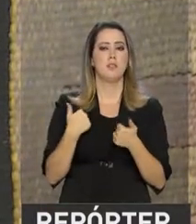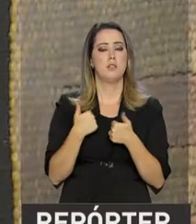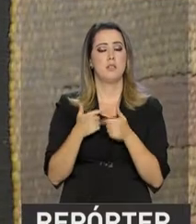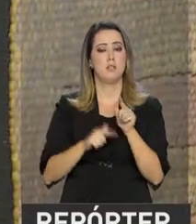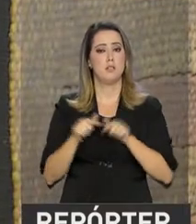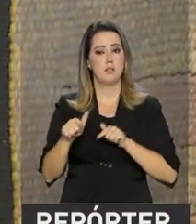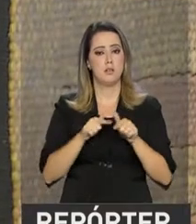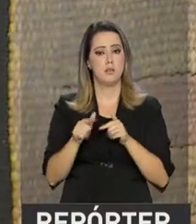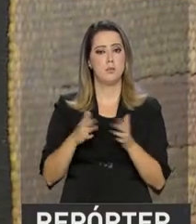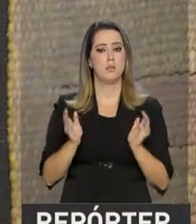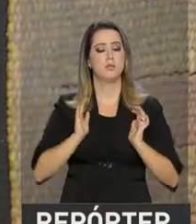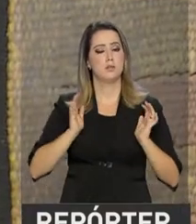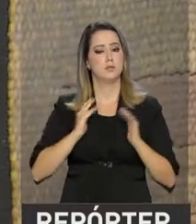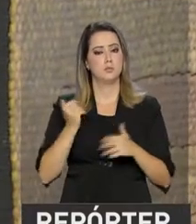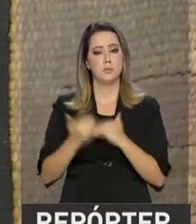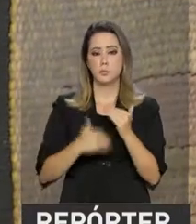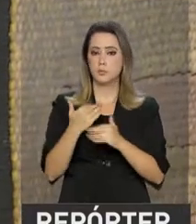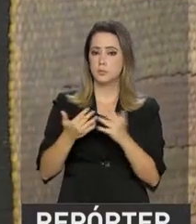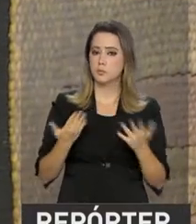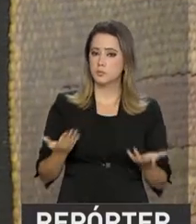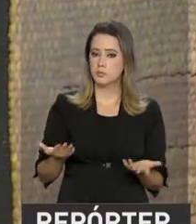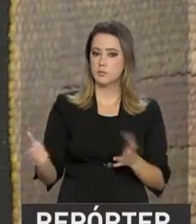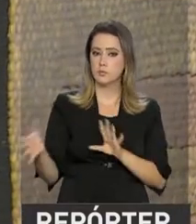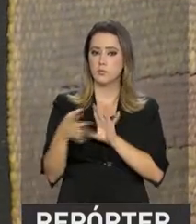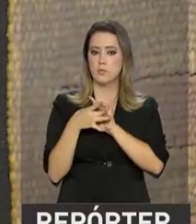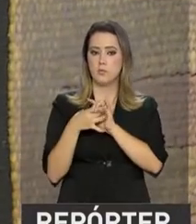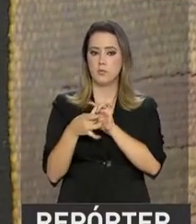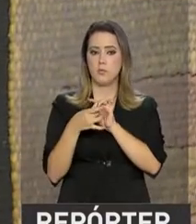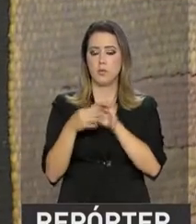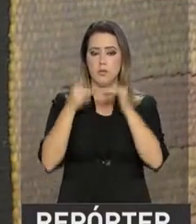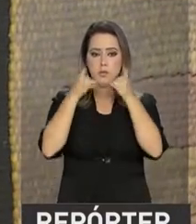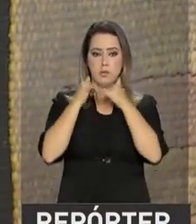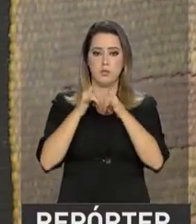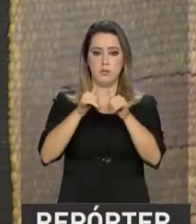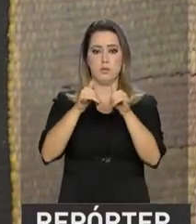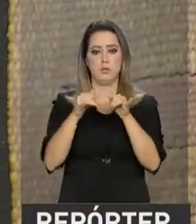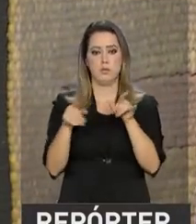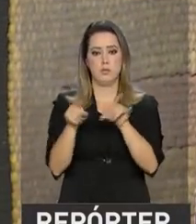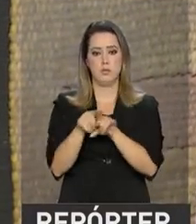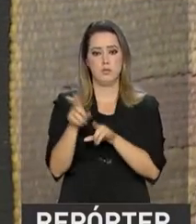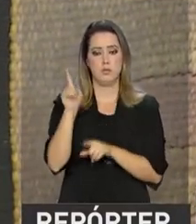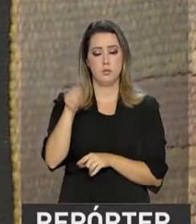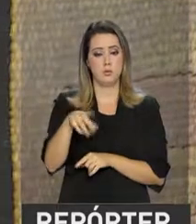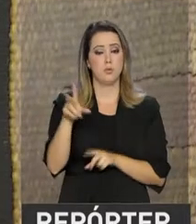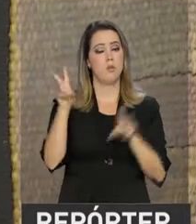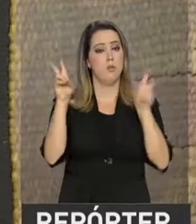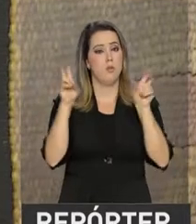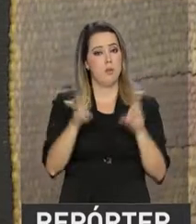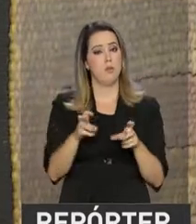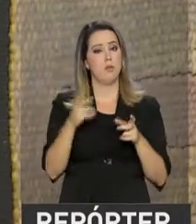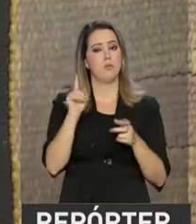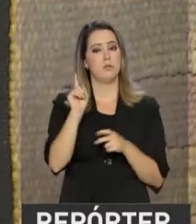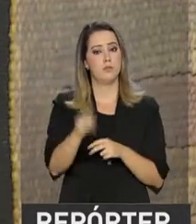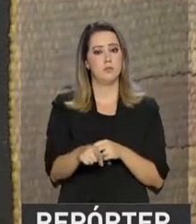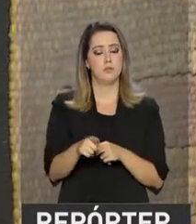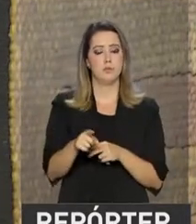empregos, prosperidade. A integração energética, assunto sobre o